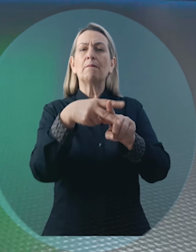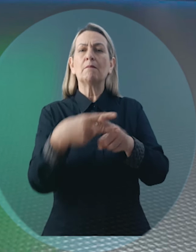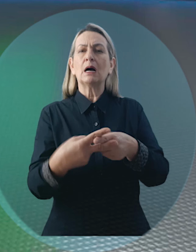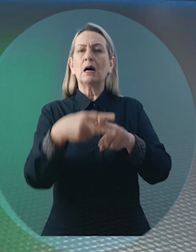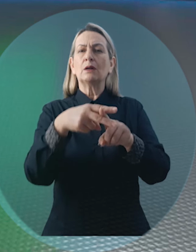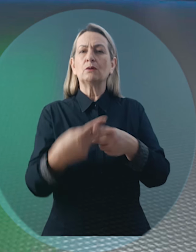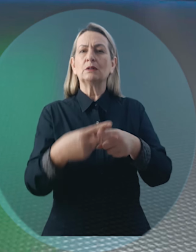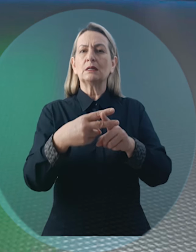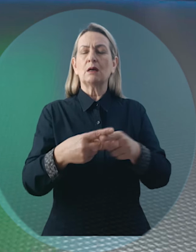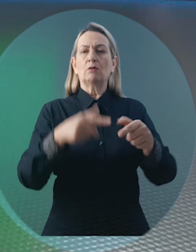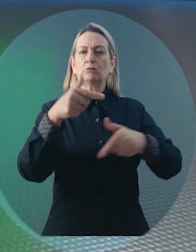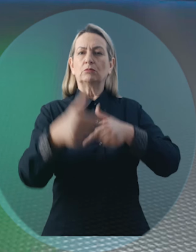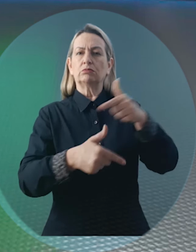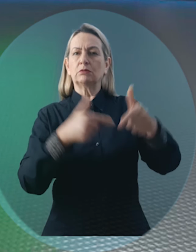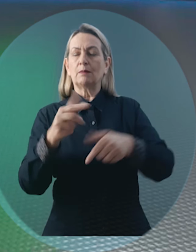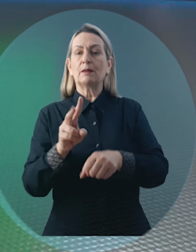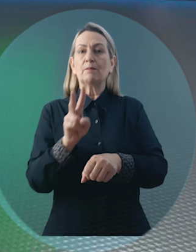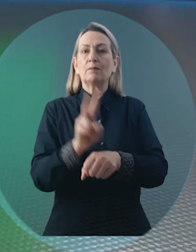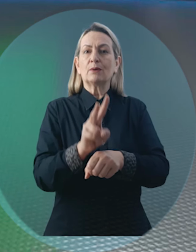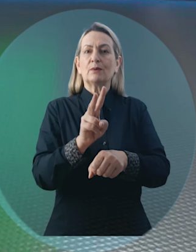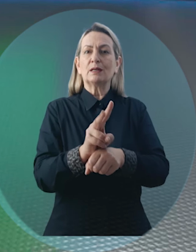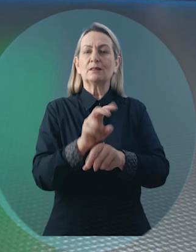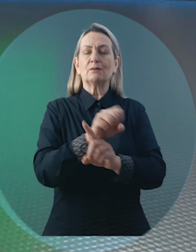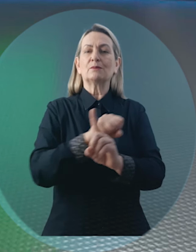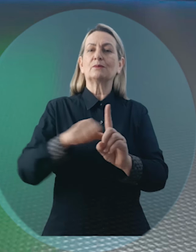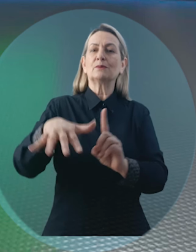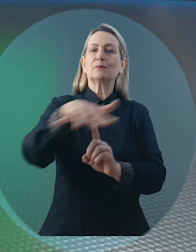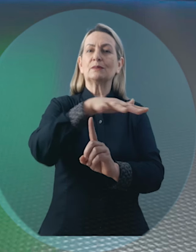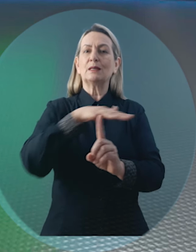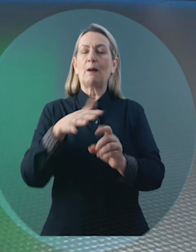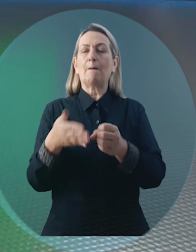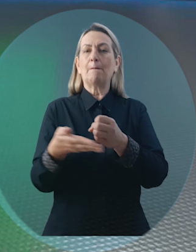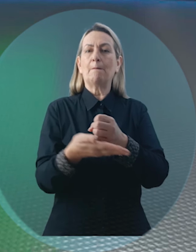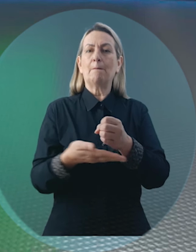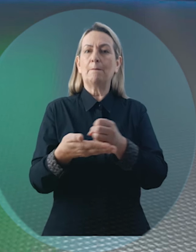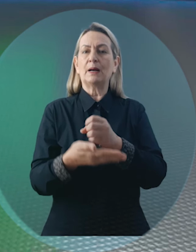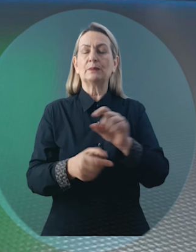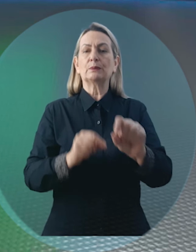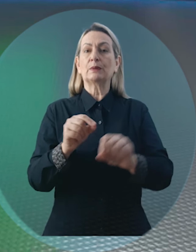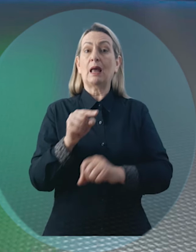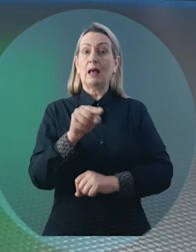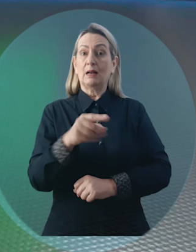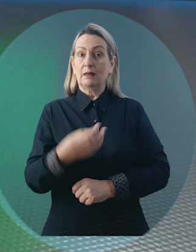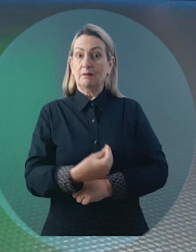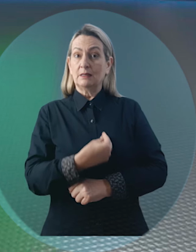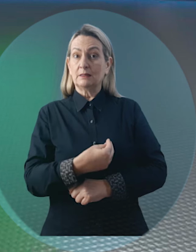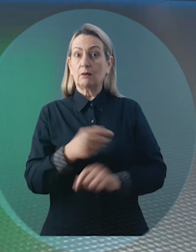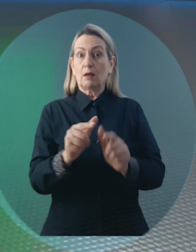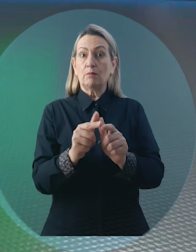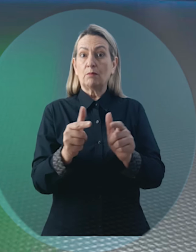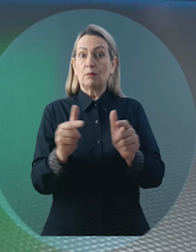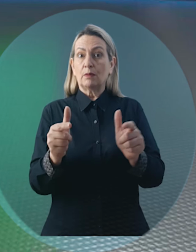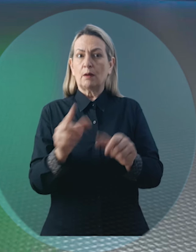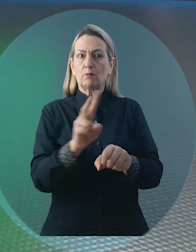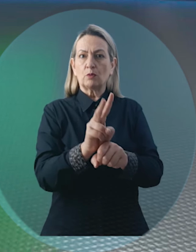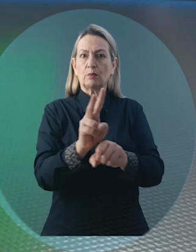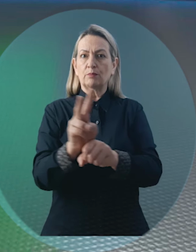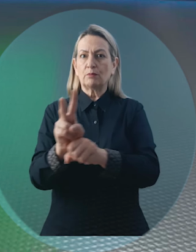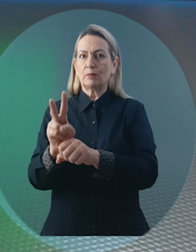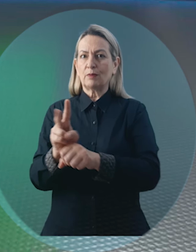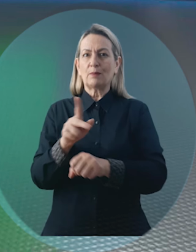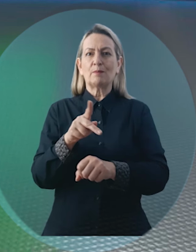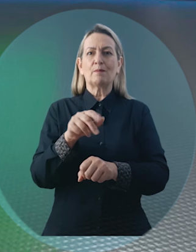se trata no caso de manutenção dos serviços da proteção social básica Ali vai estar